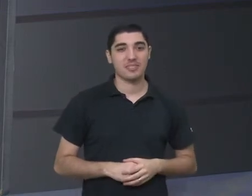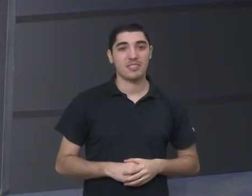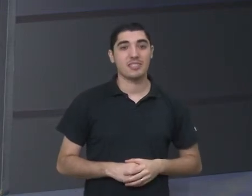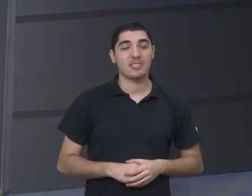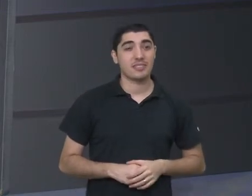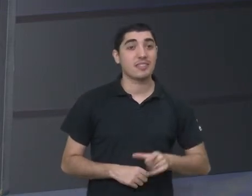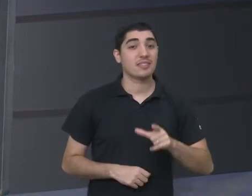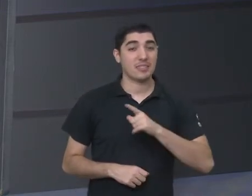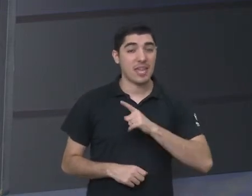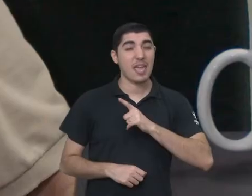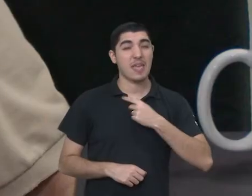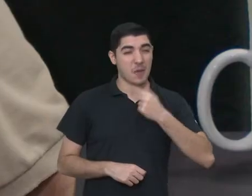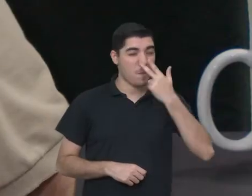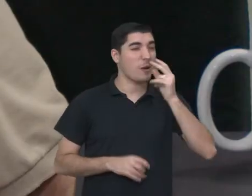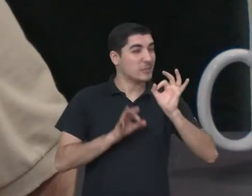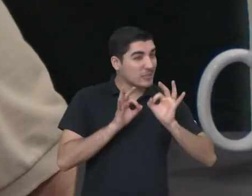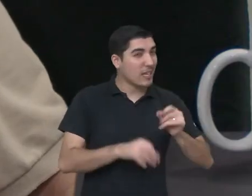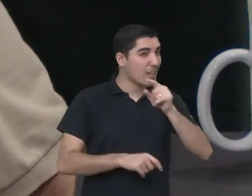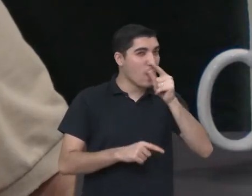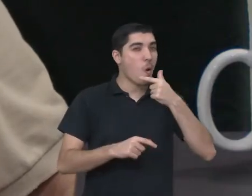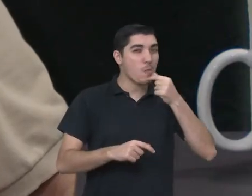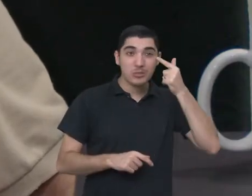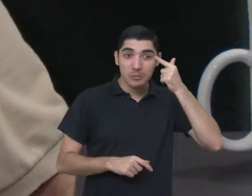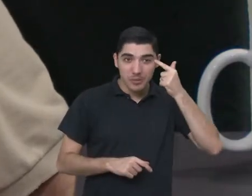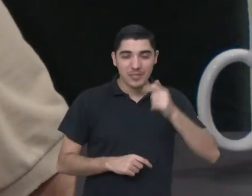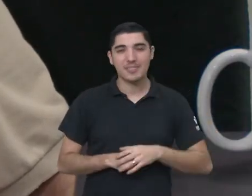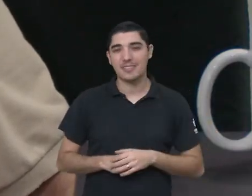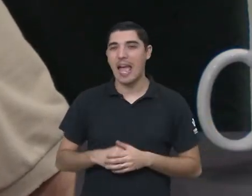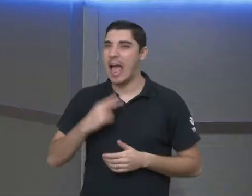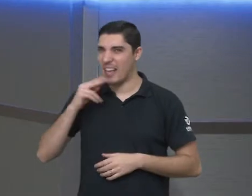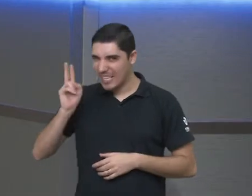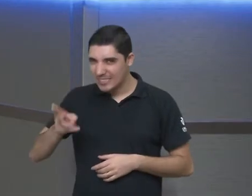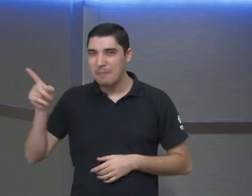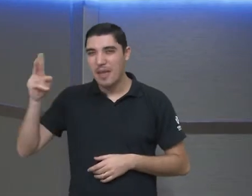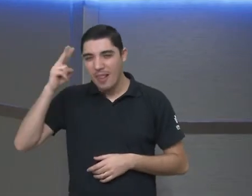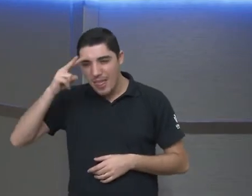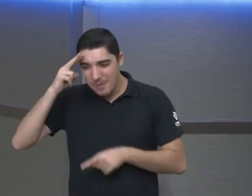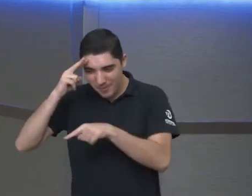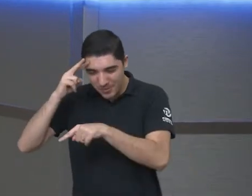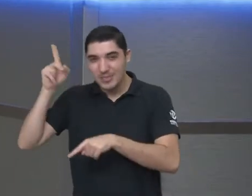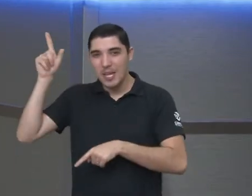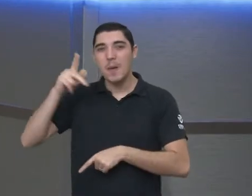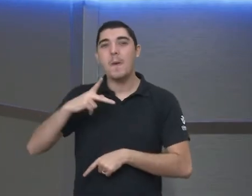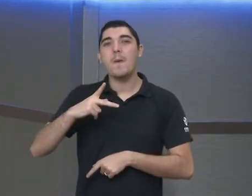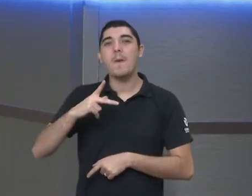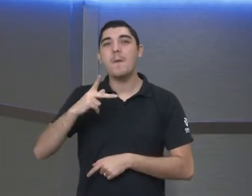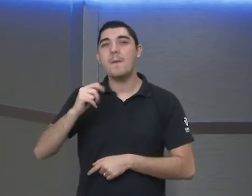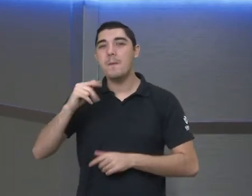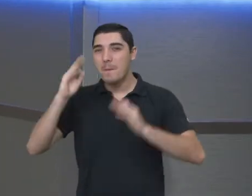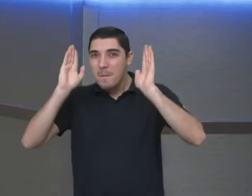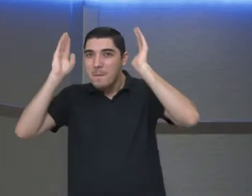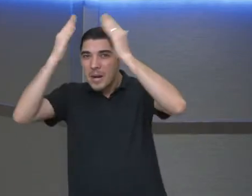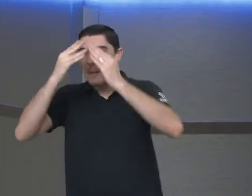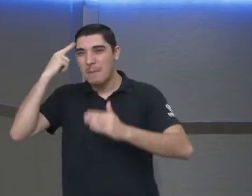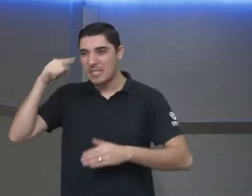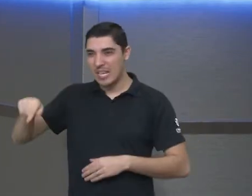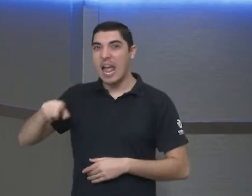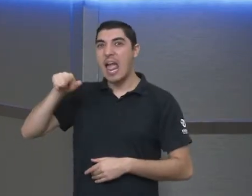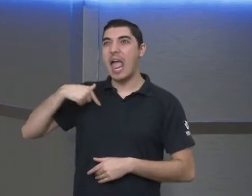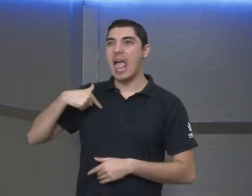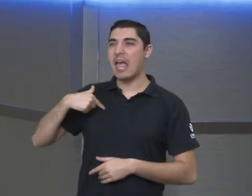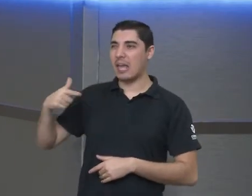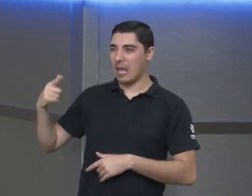né? Não ficou só na pista, não, acenando para o pessoal. Aí ele foi para a escada do avião, ele subiu 2, 3 andares da escada, virou para